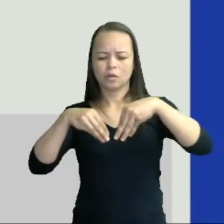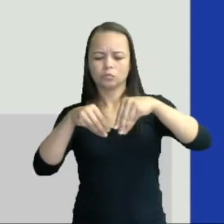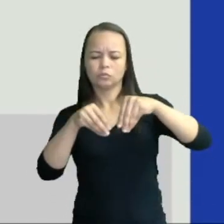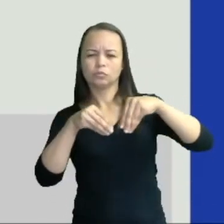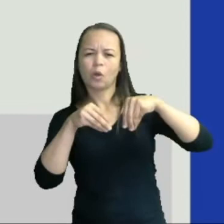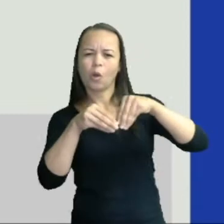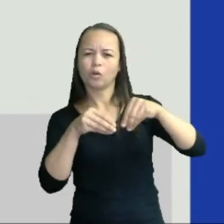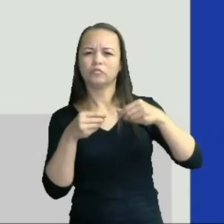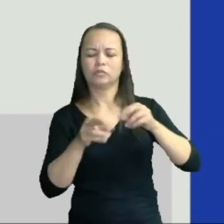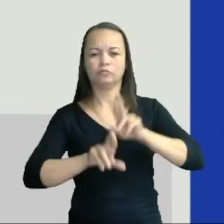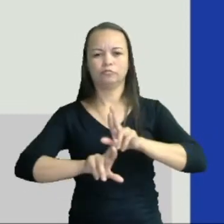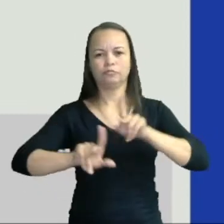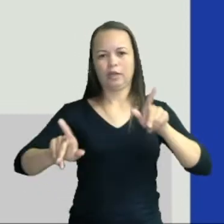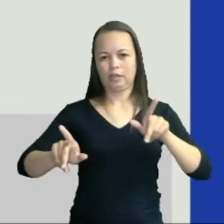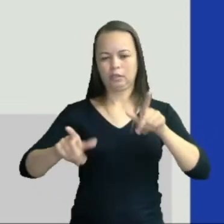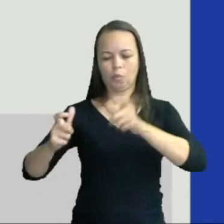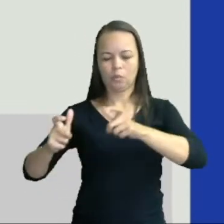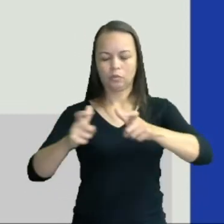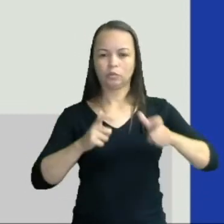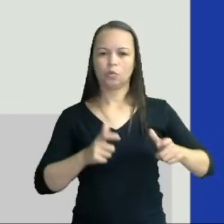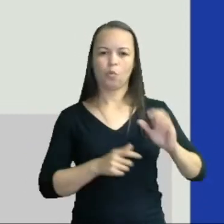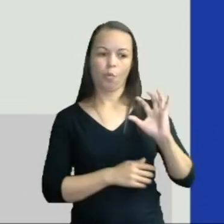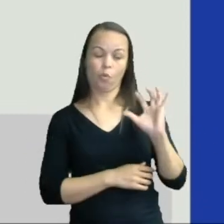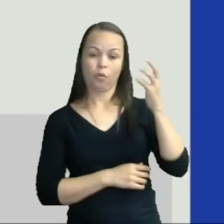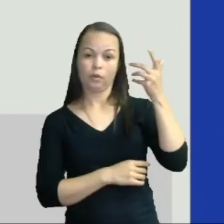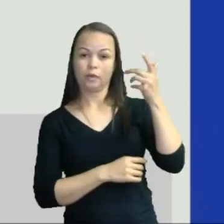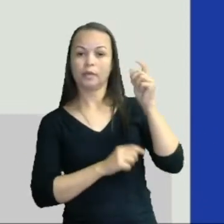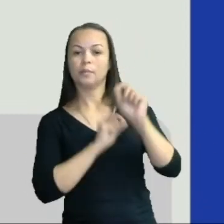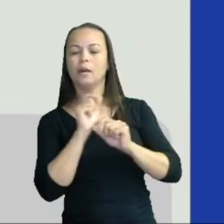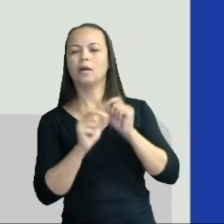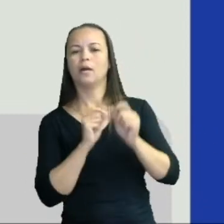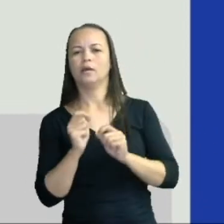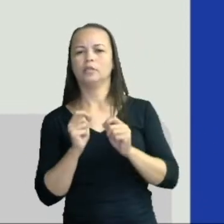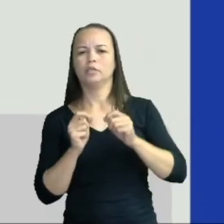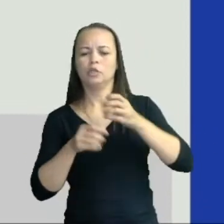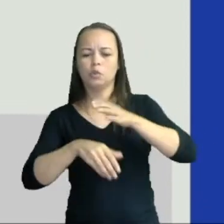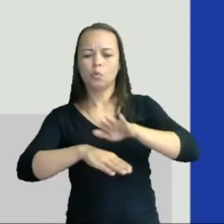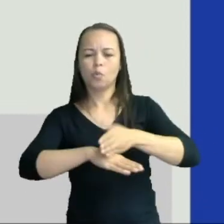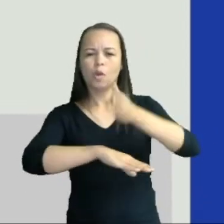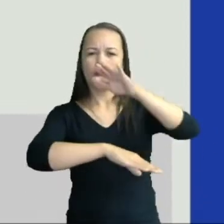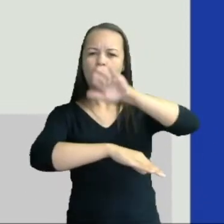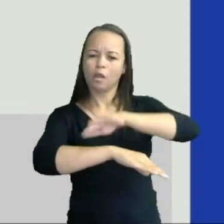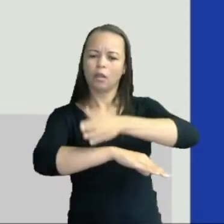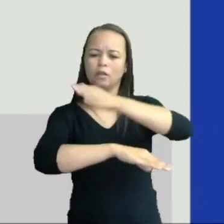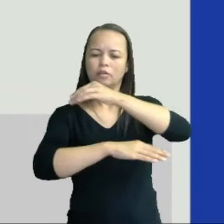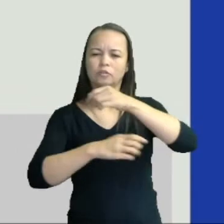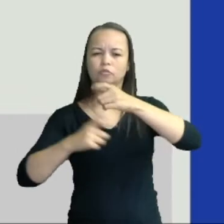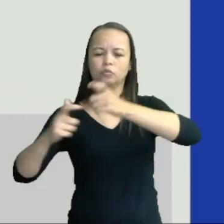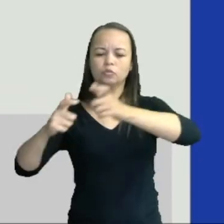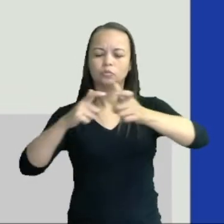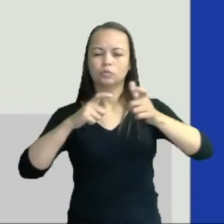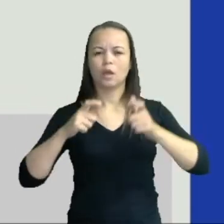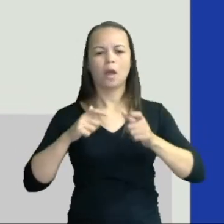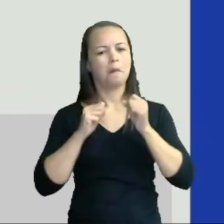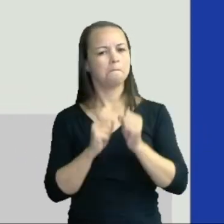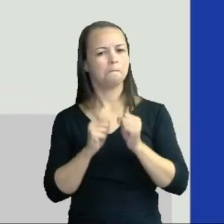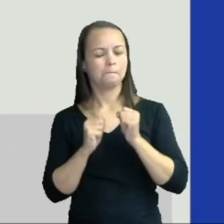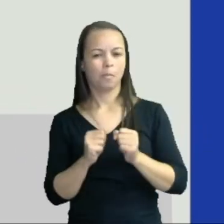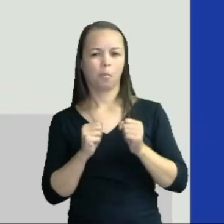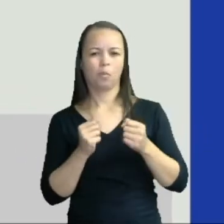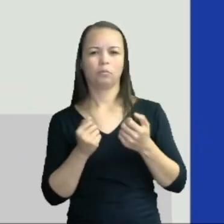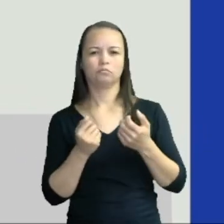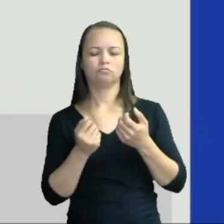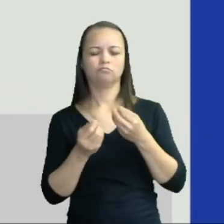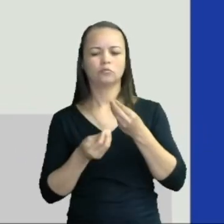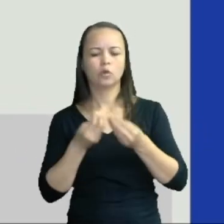diferentes uns dos outros. O clima e o relevo da região pode, onde ele